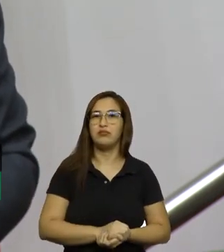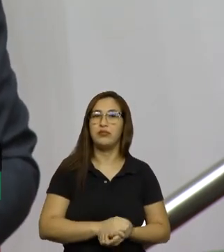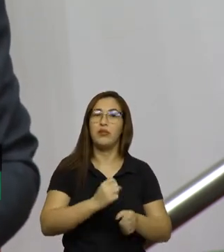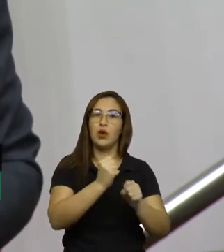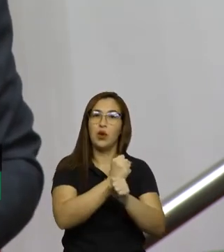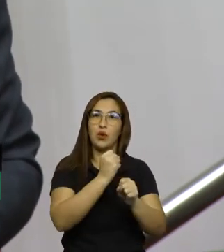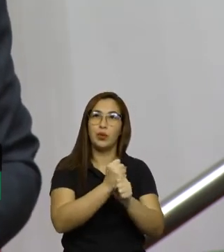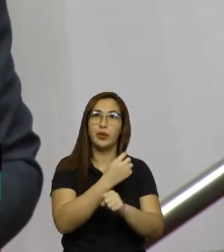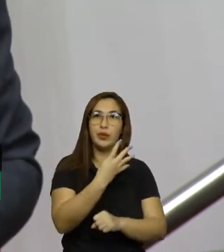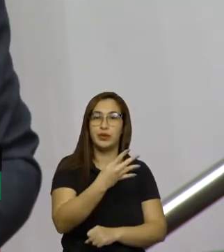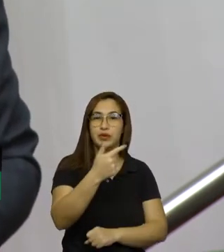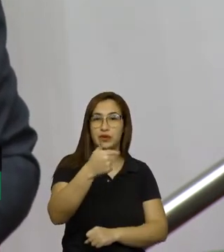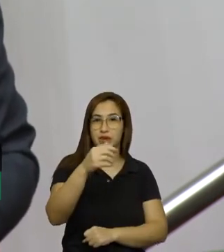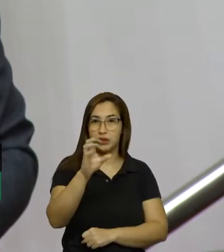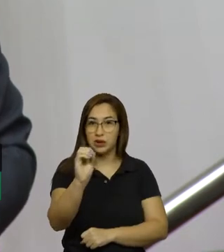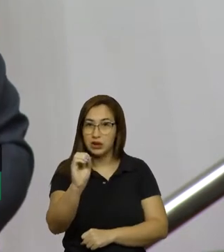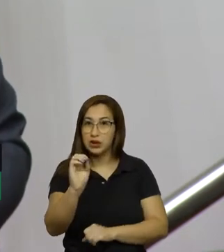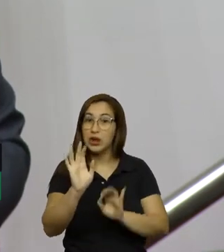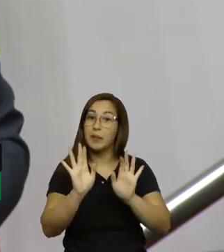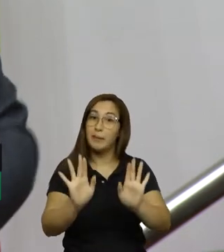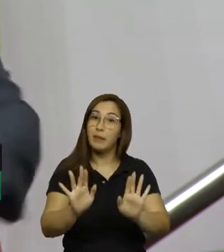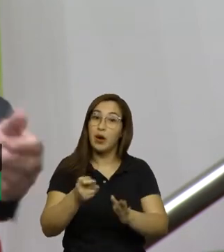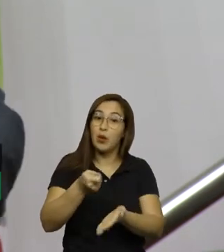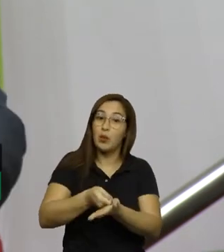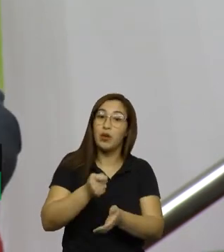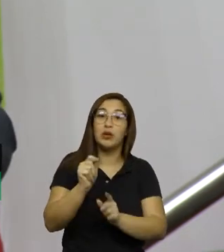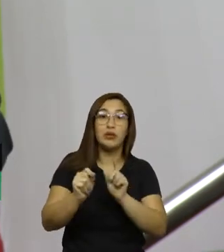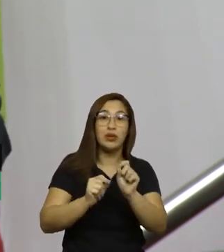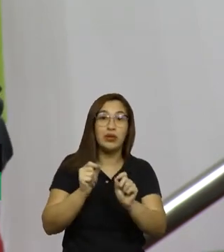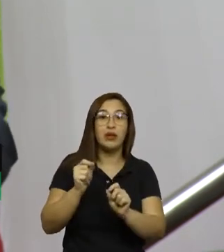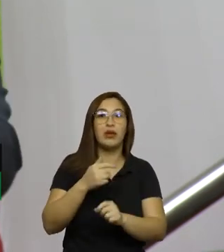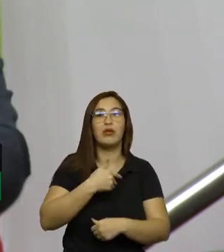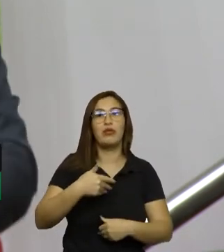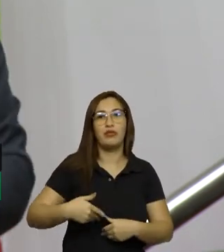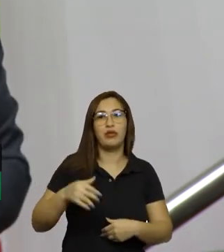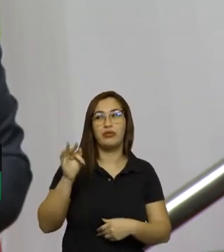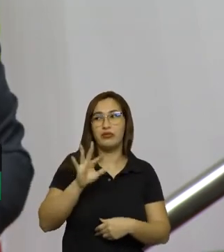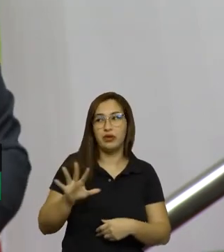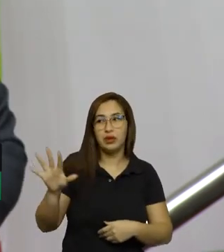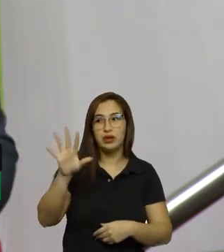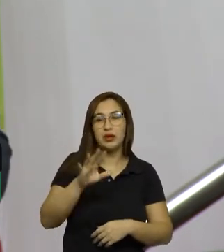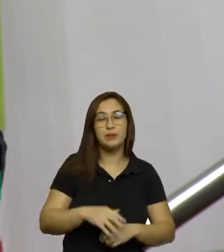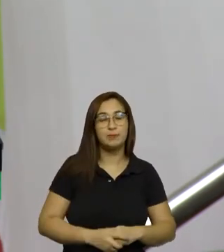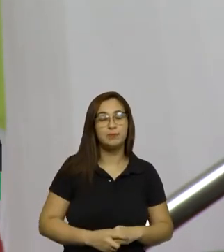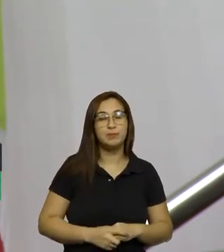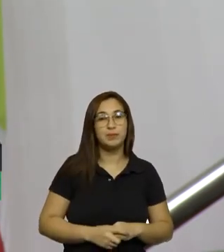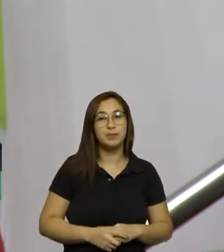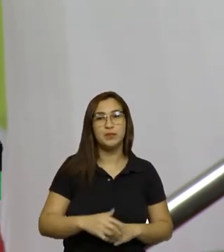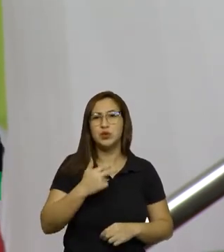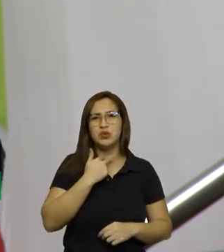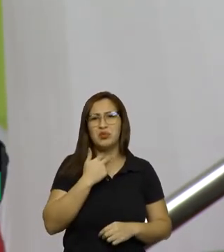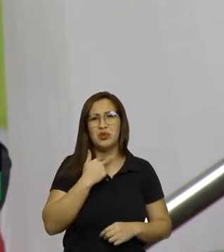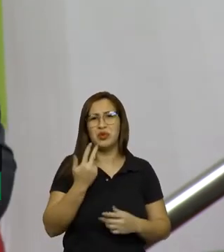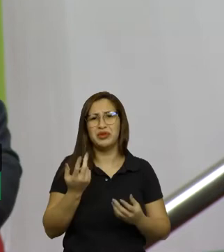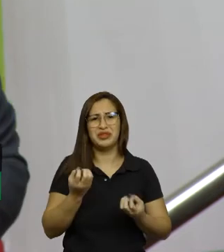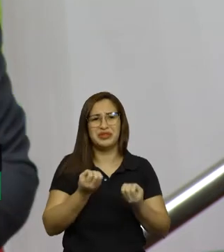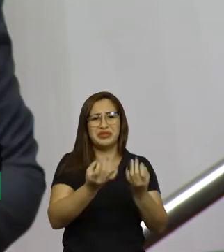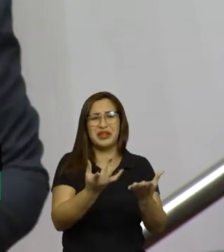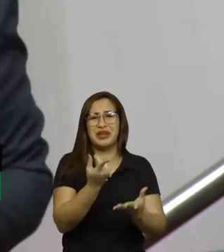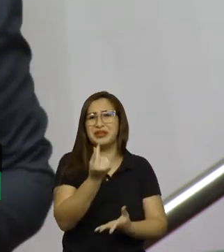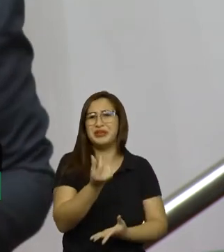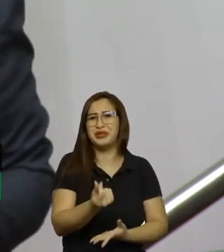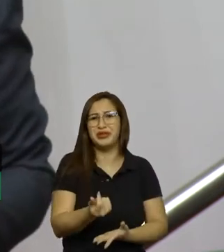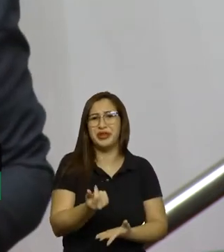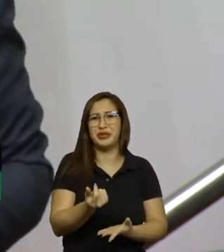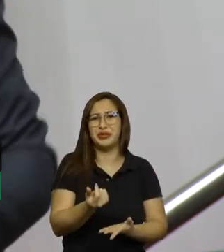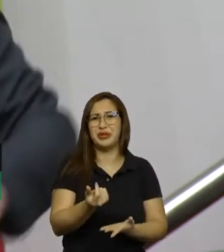470, mas a obrigação, repito, é do governo federal. Não se deve colocar recurso estadual em obra,